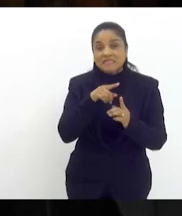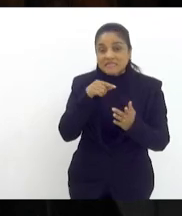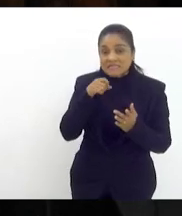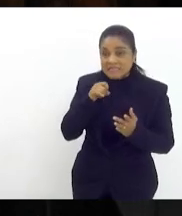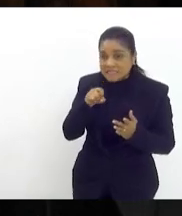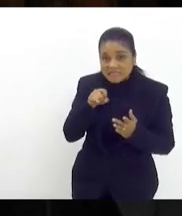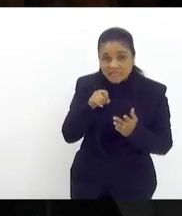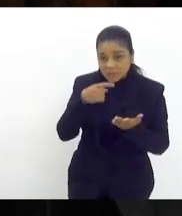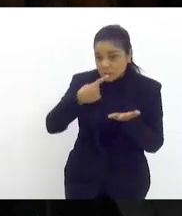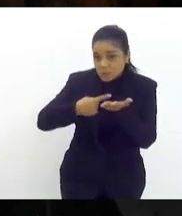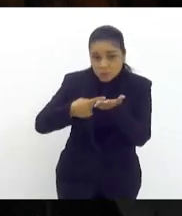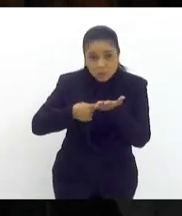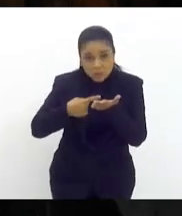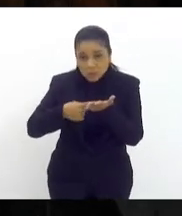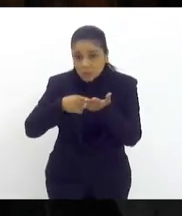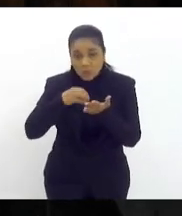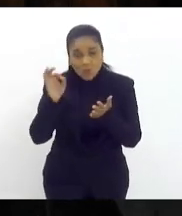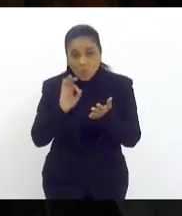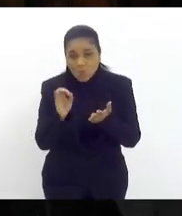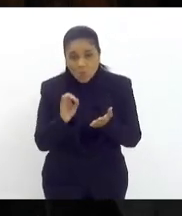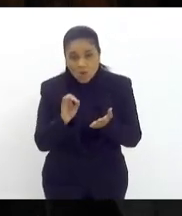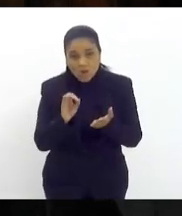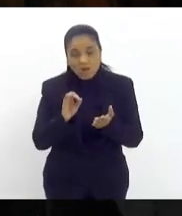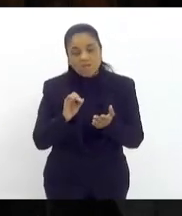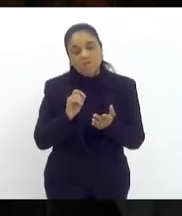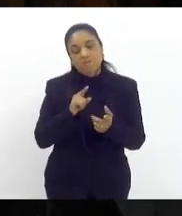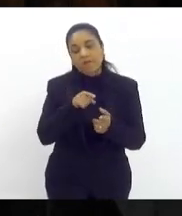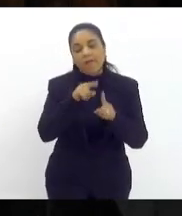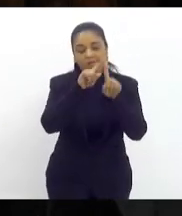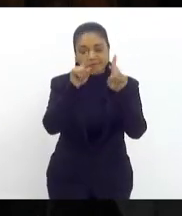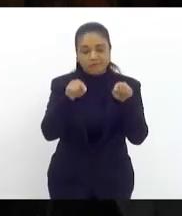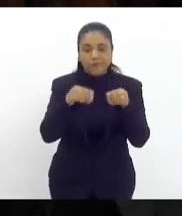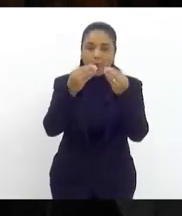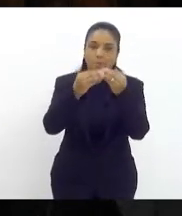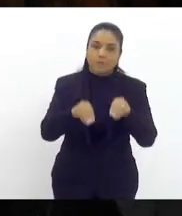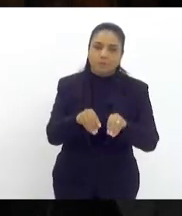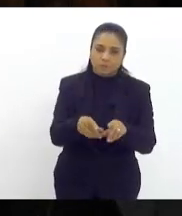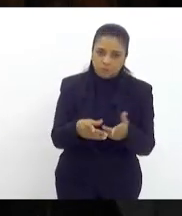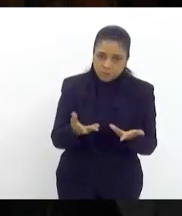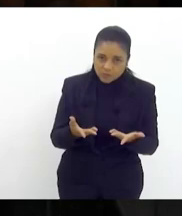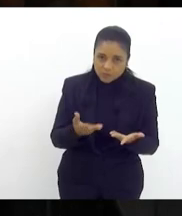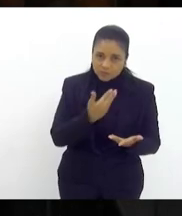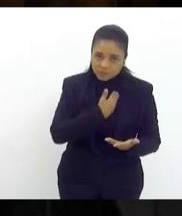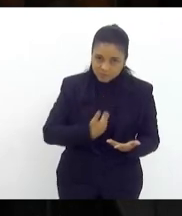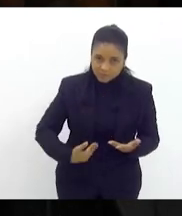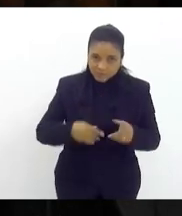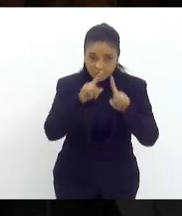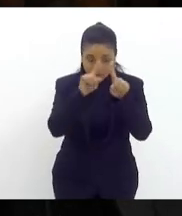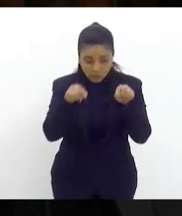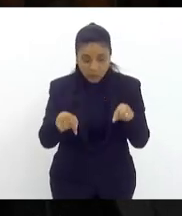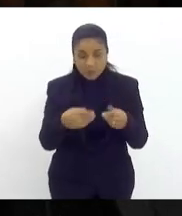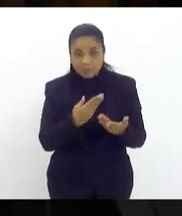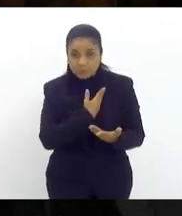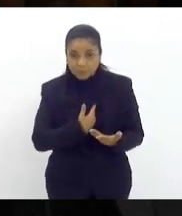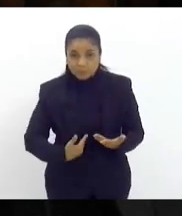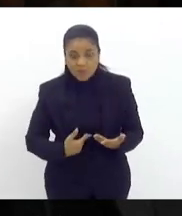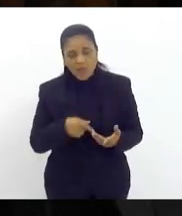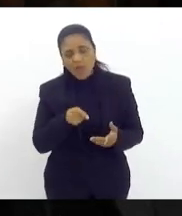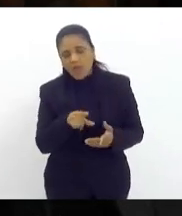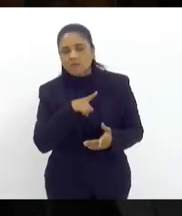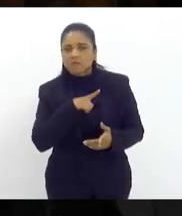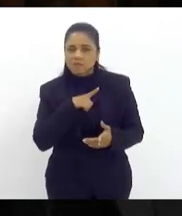cumprir paga o funcionalismo público ah mas tem ali uma brecha